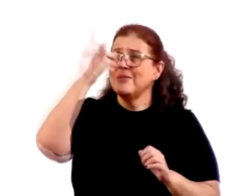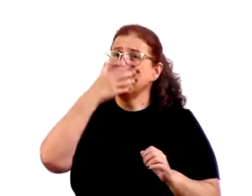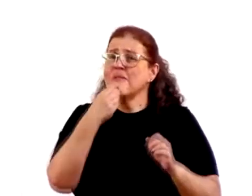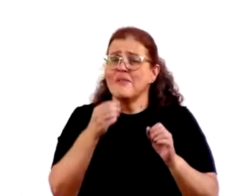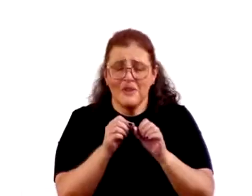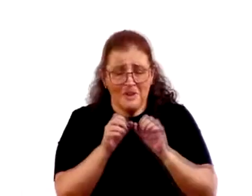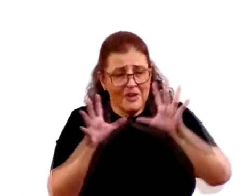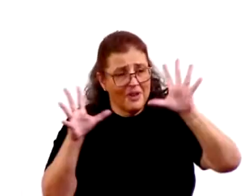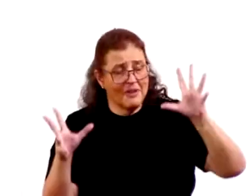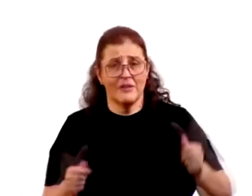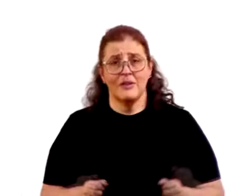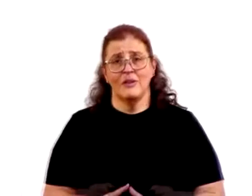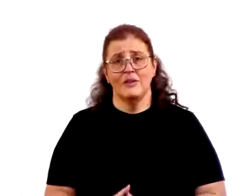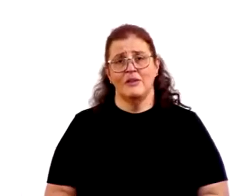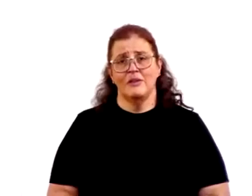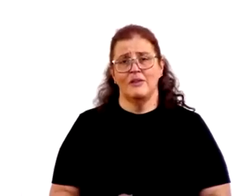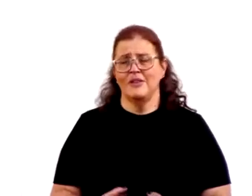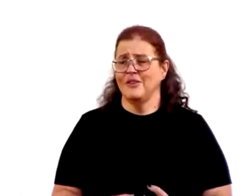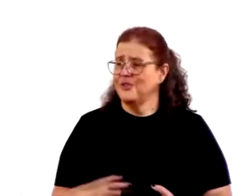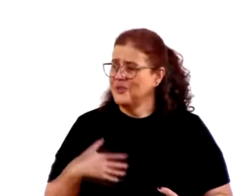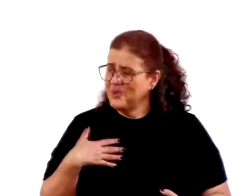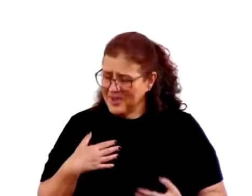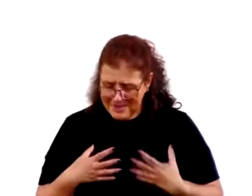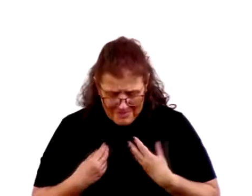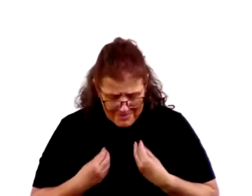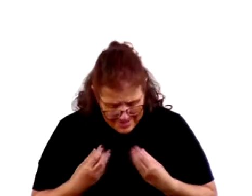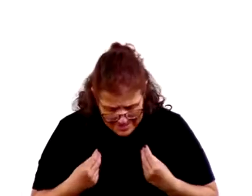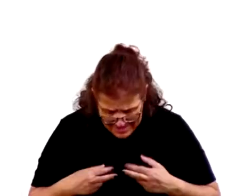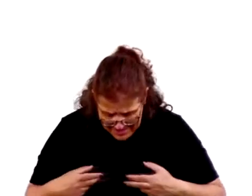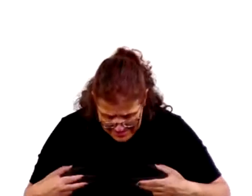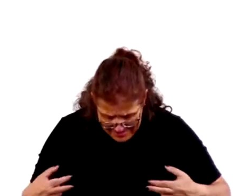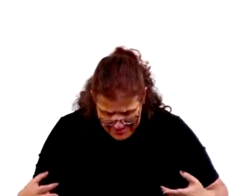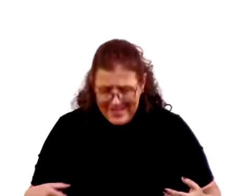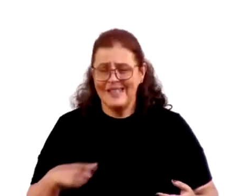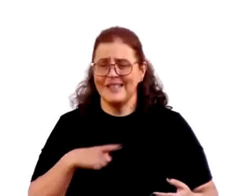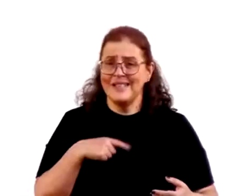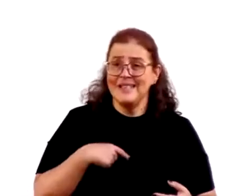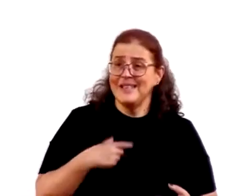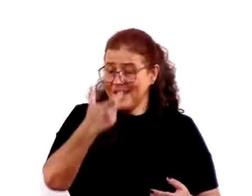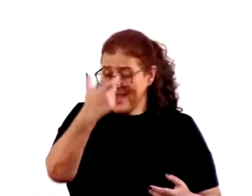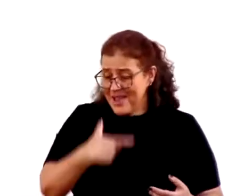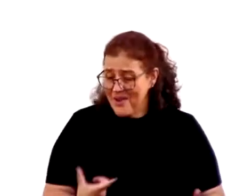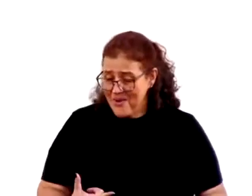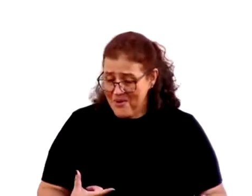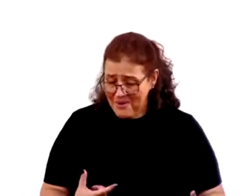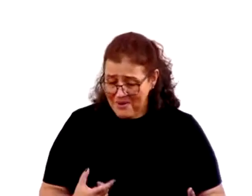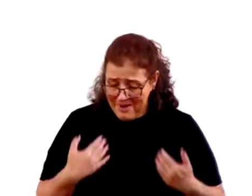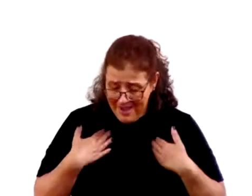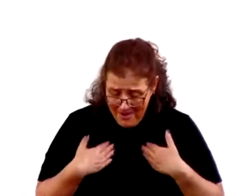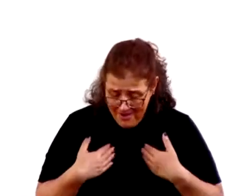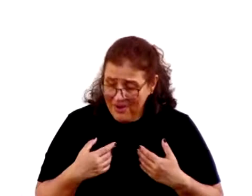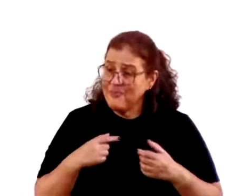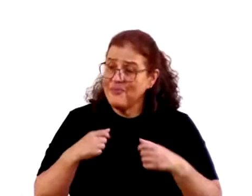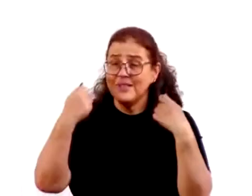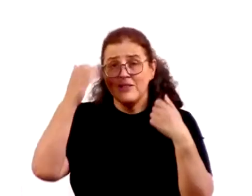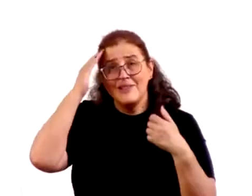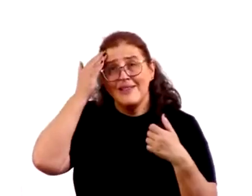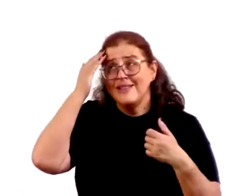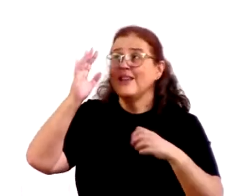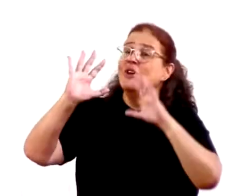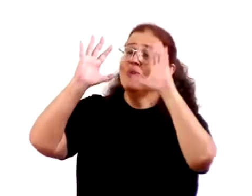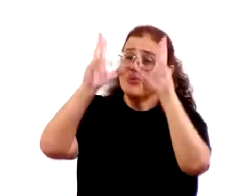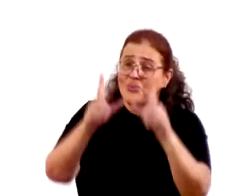quantas vezes a minha cabeça precisa, eu, Sérgio, preciso saber, tudo é dele, tudo é dele, tudo é dele.